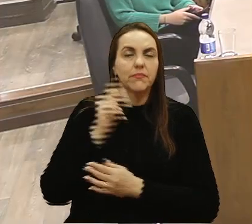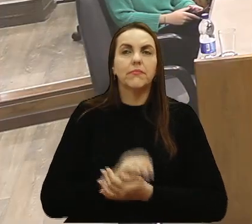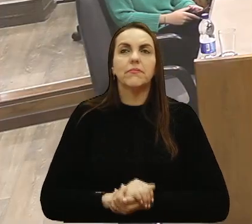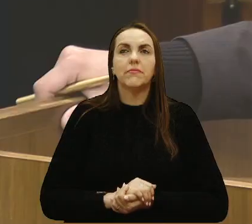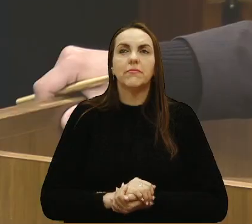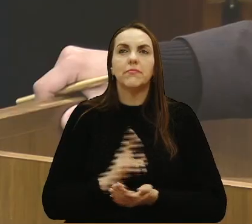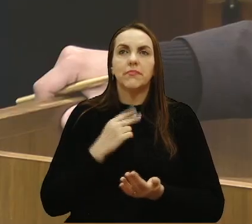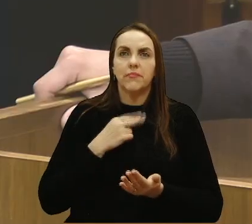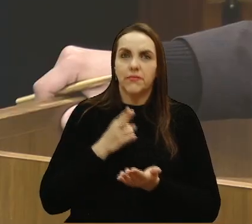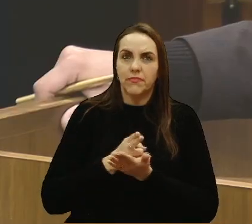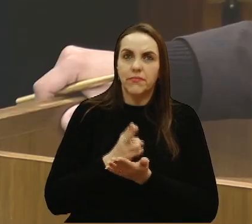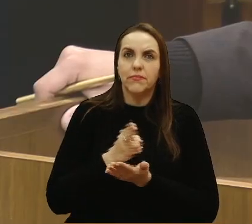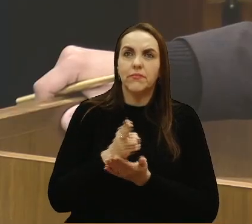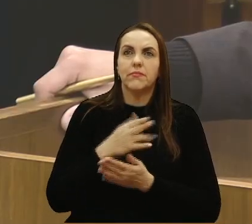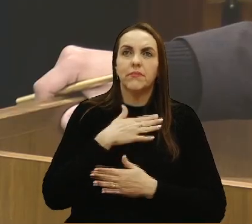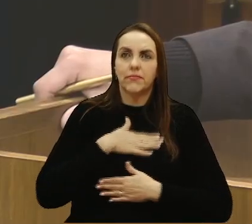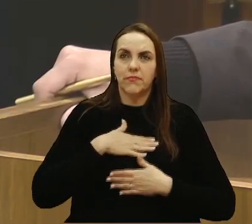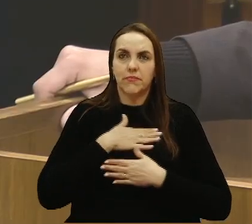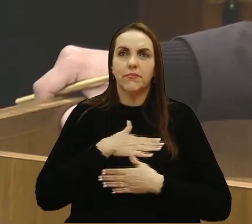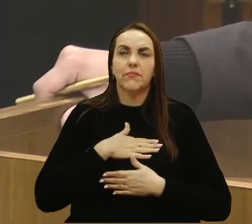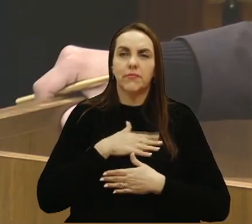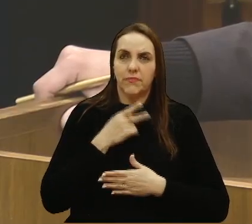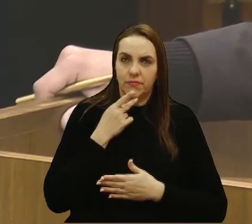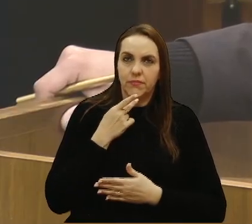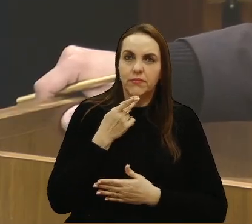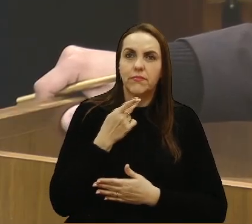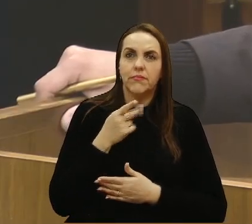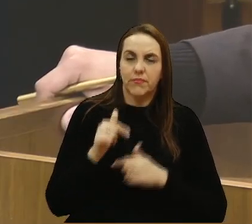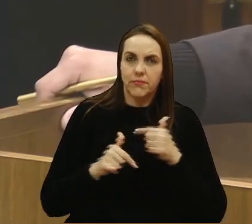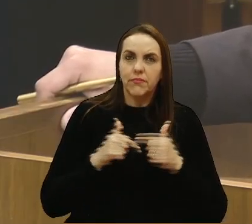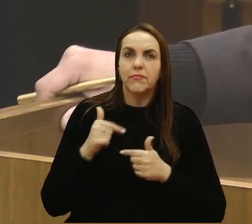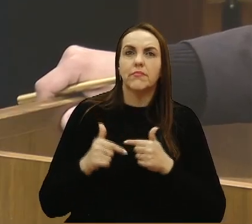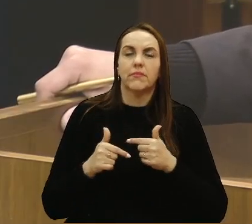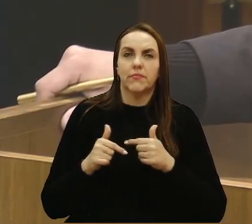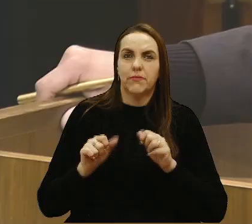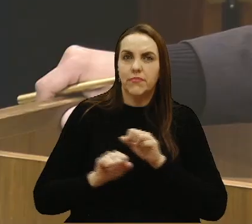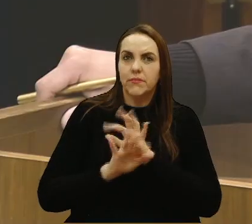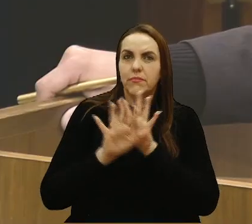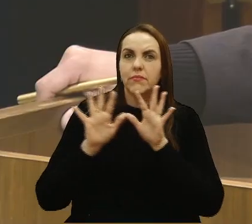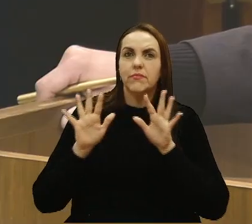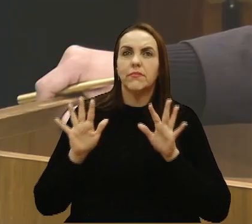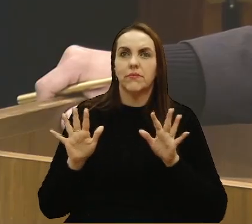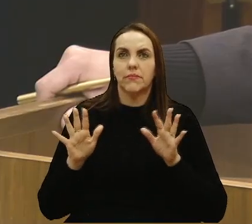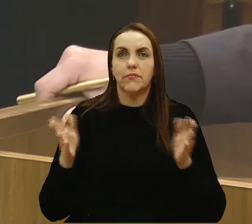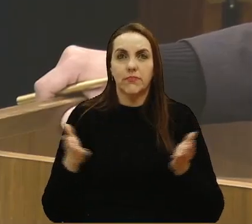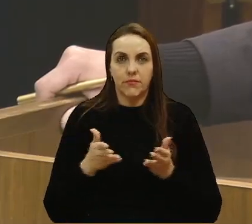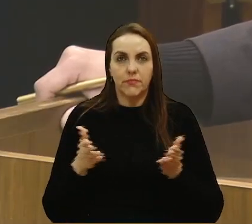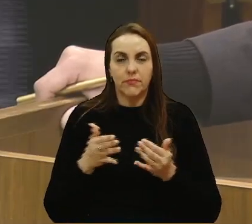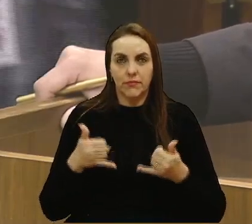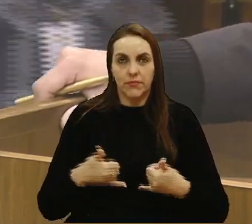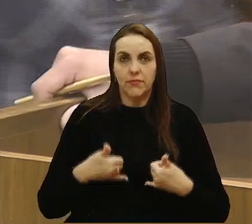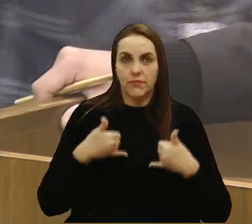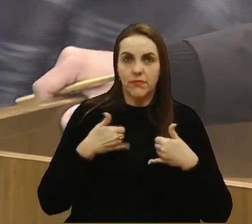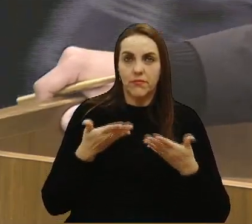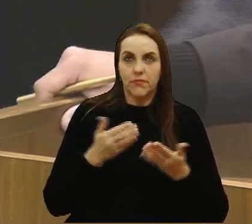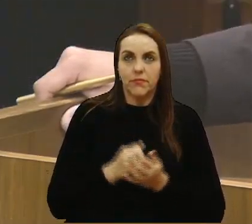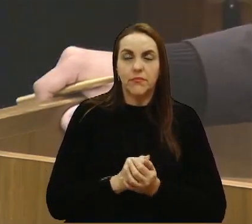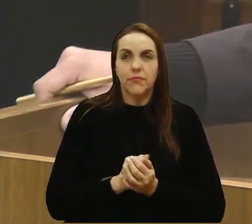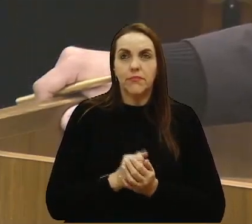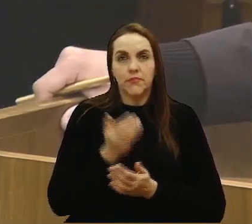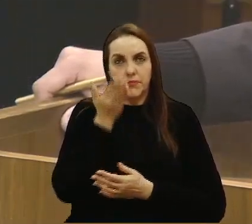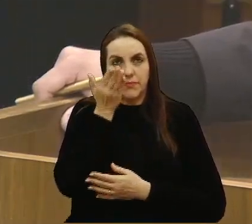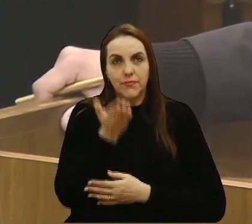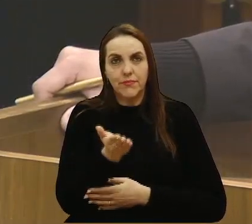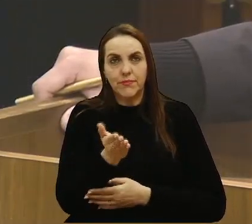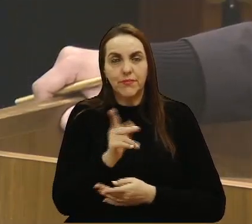Eu sempre gosto muito de ser enfático nos trabalhos transparentes, e hoje eu tenho orgulho, por exemplo, da vossa pessoa aí,